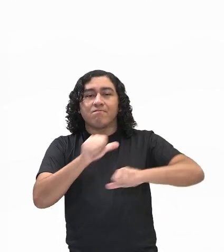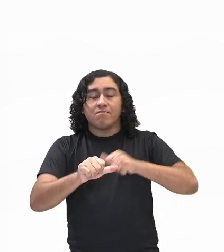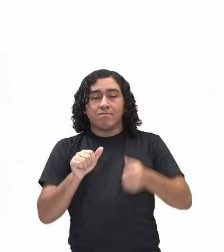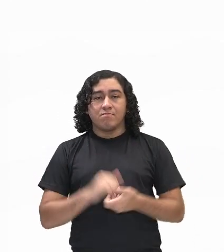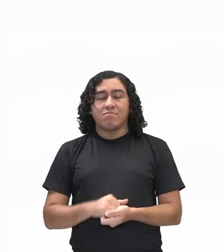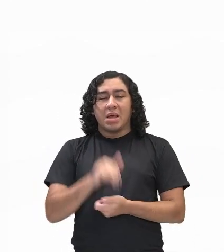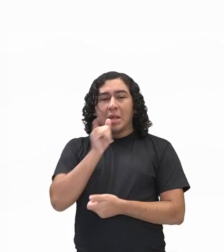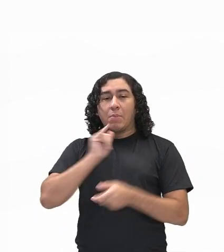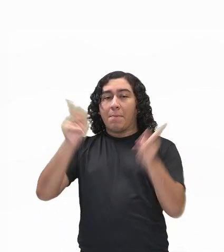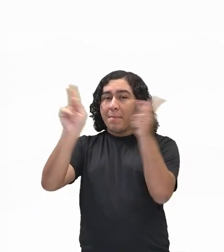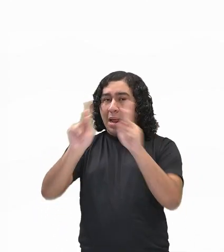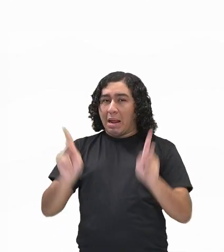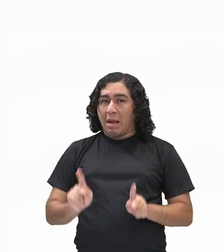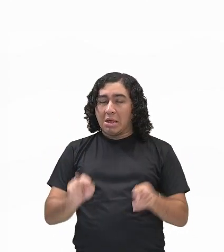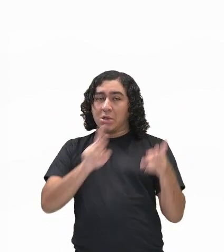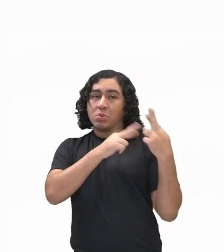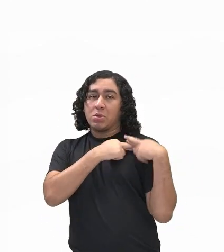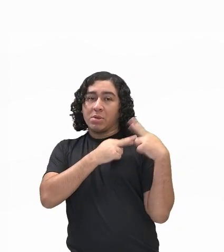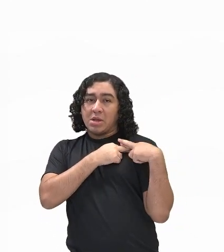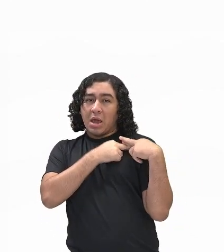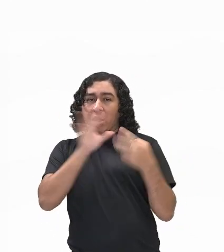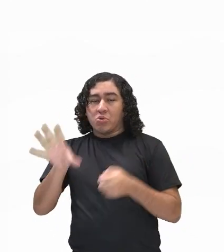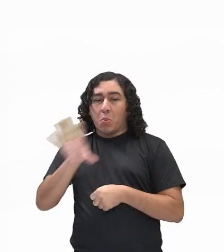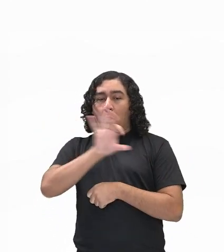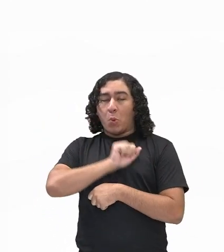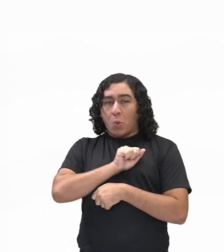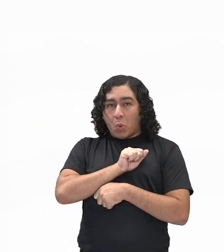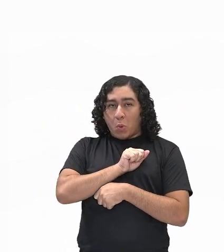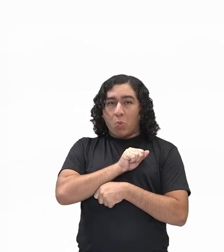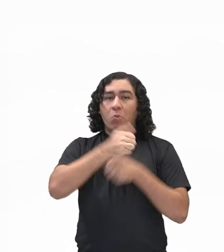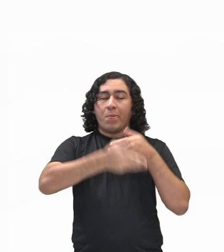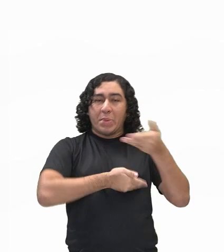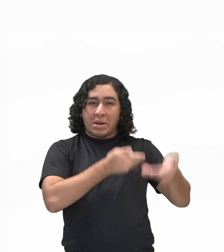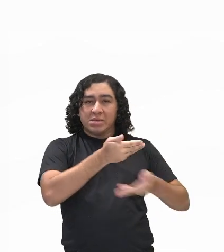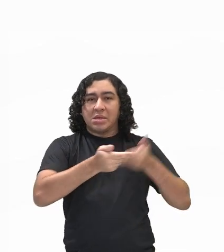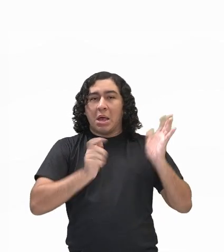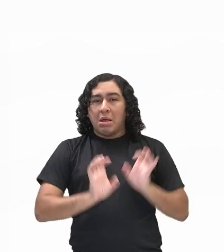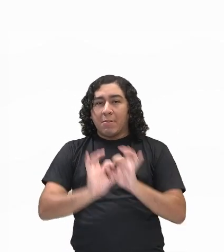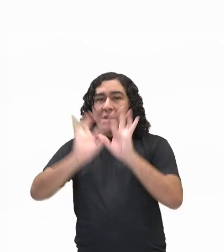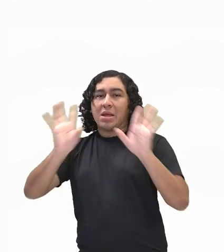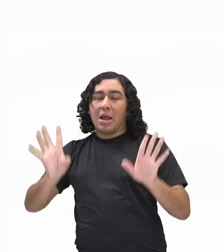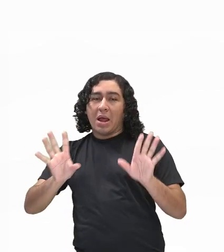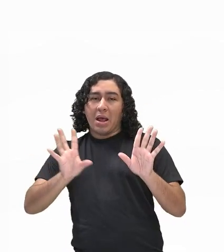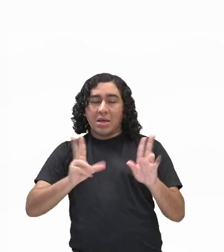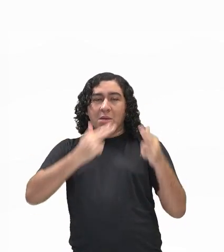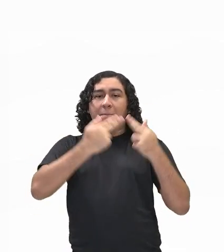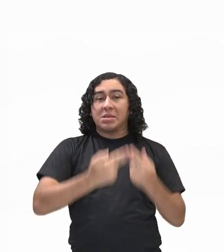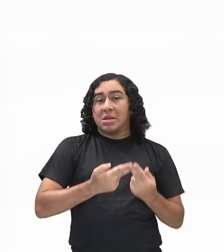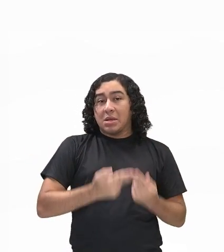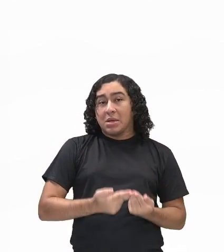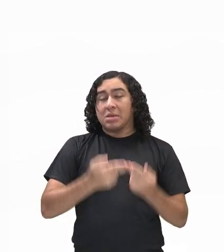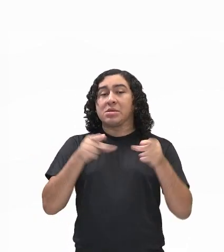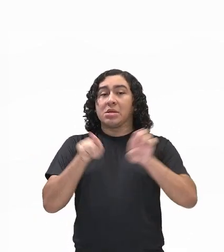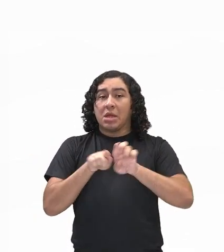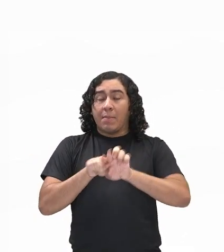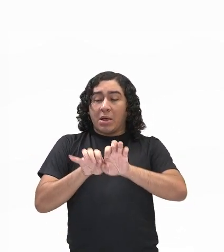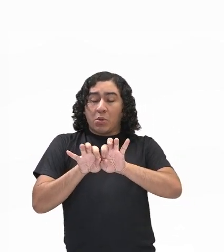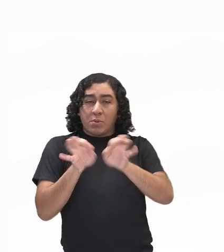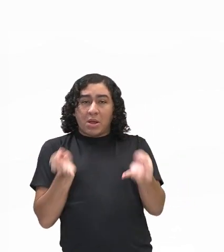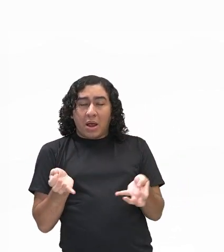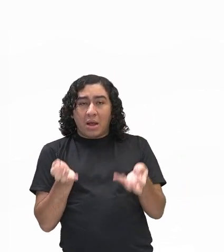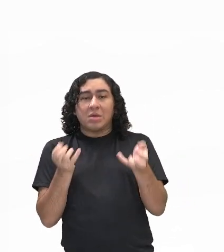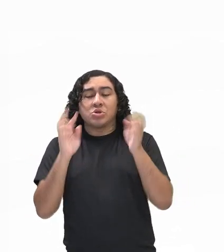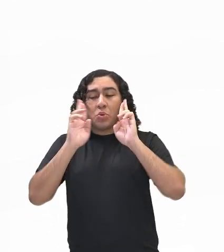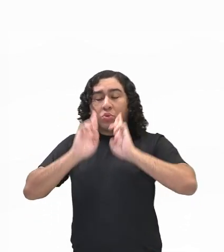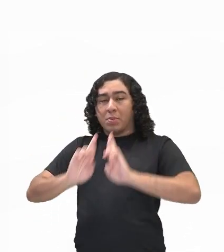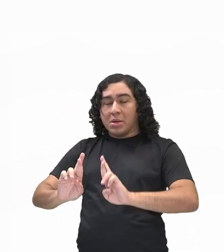a responsabilidade, o amor, a cooperação, a liberdade, a tolerância, a simplicidade, o